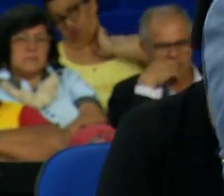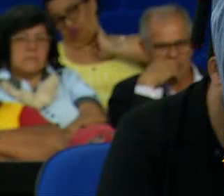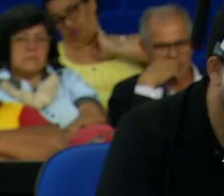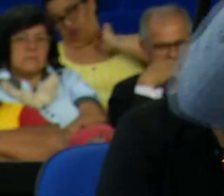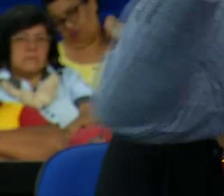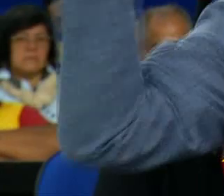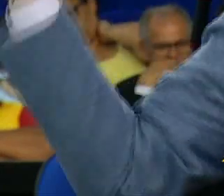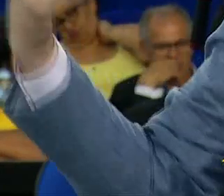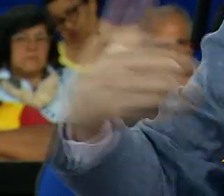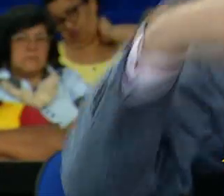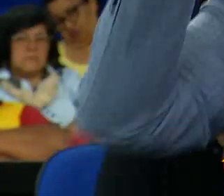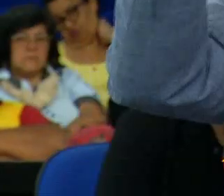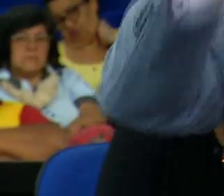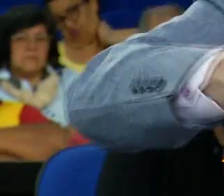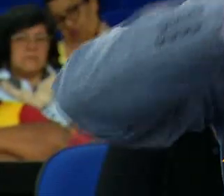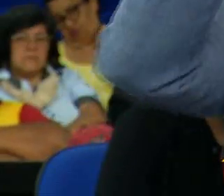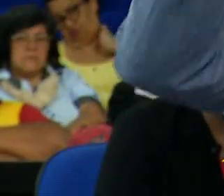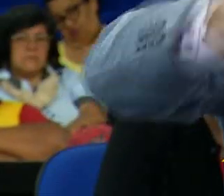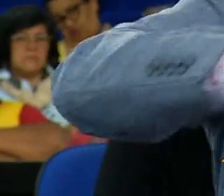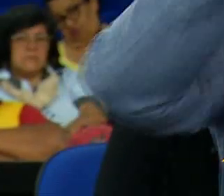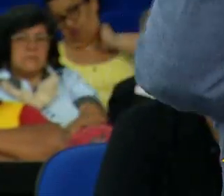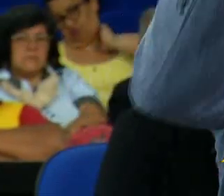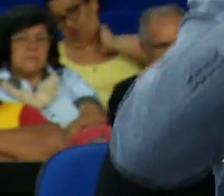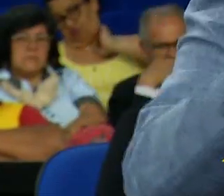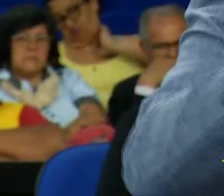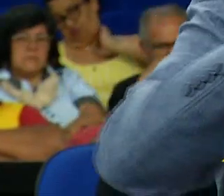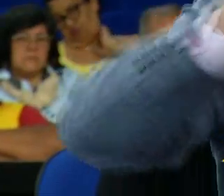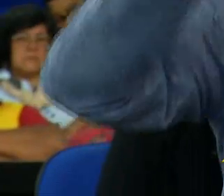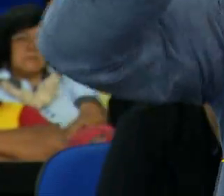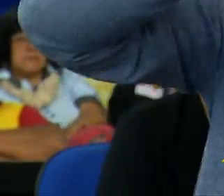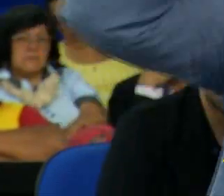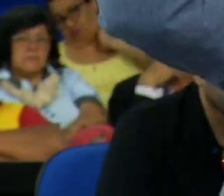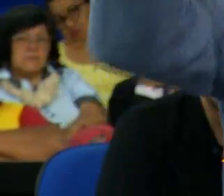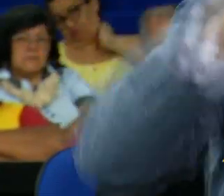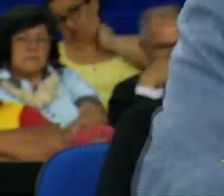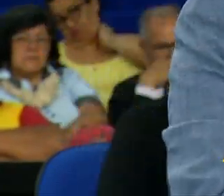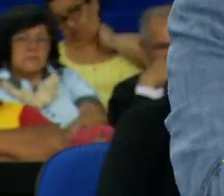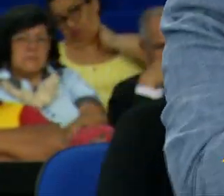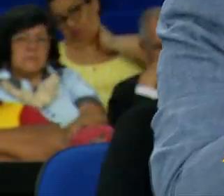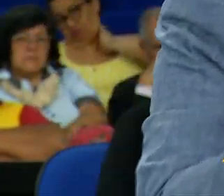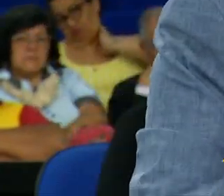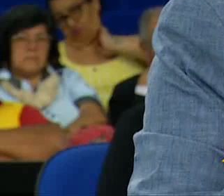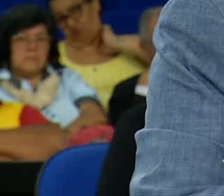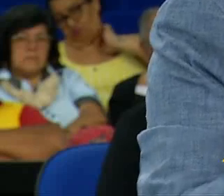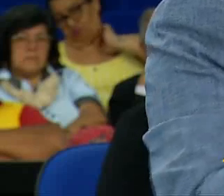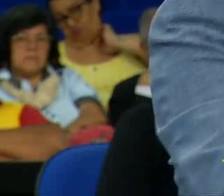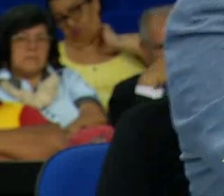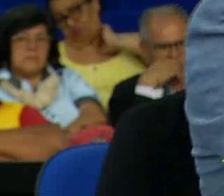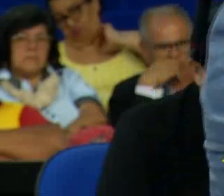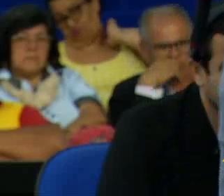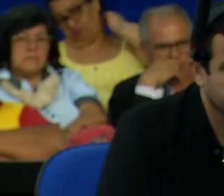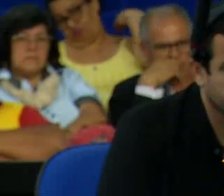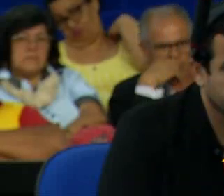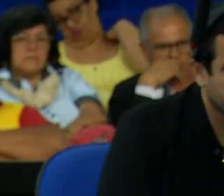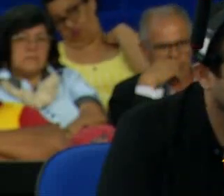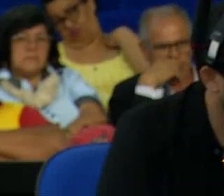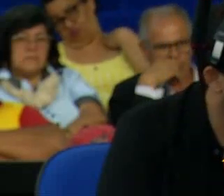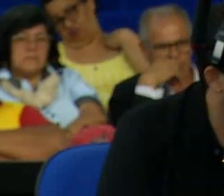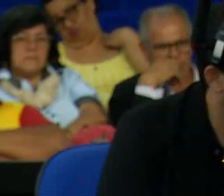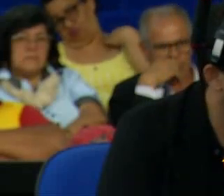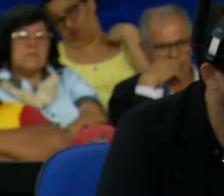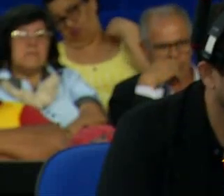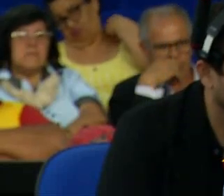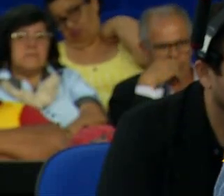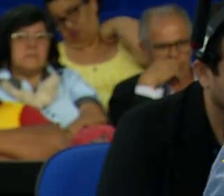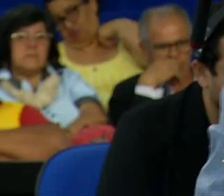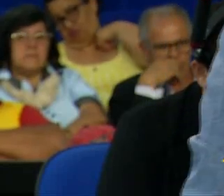posso até ajudar a prefeita a desenvolver uma parceria pública e privada para o carnaval. Vai arrecadar muito mais, mas o dinheiro público tem que ser para a saúde da